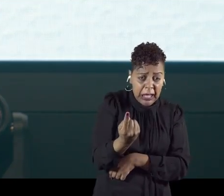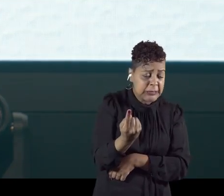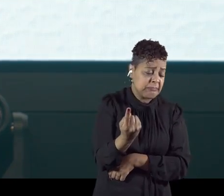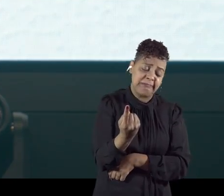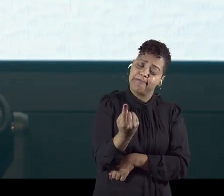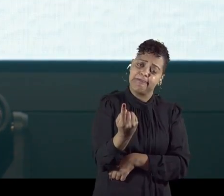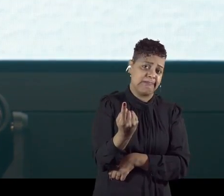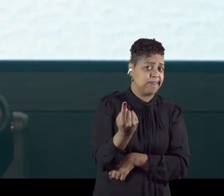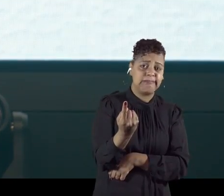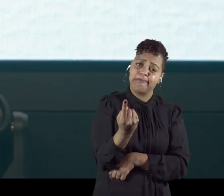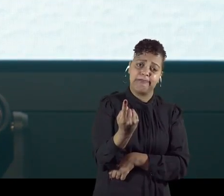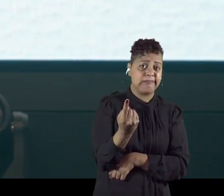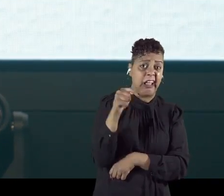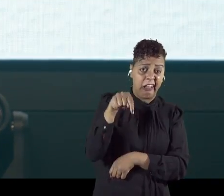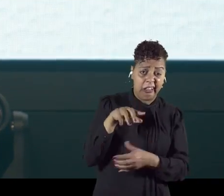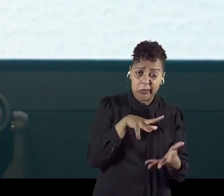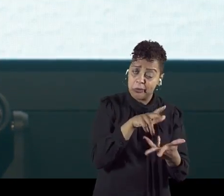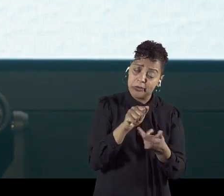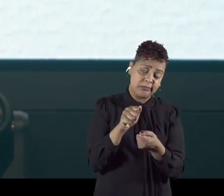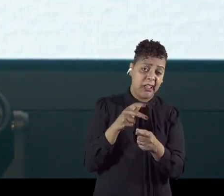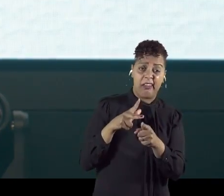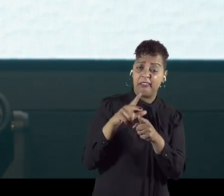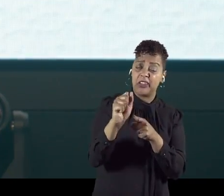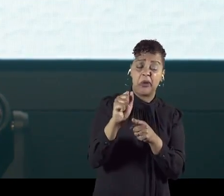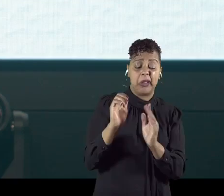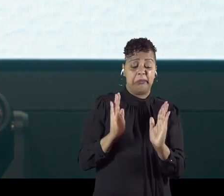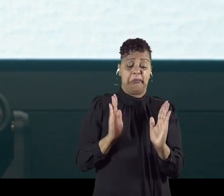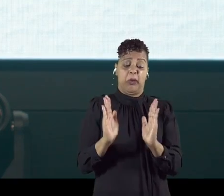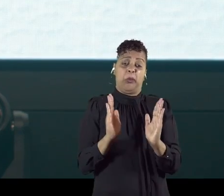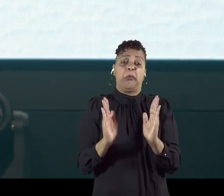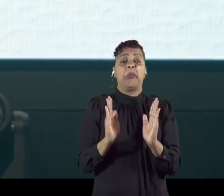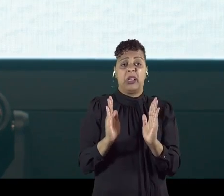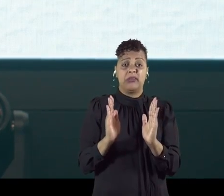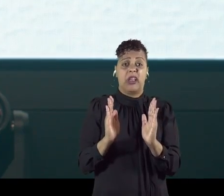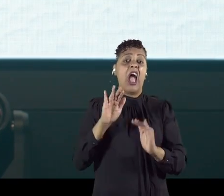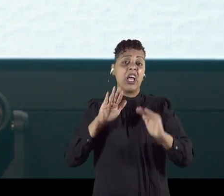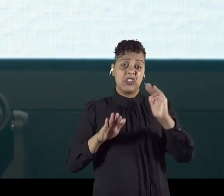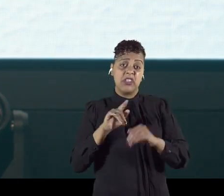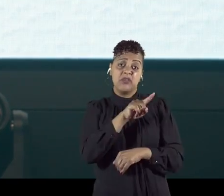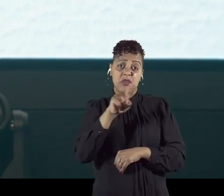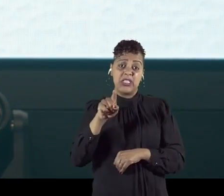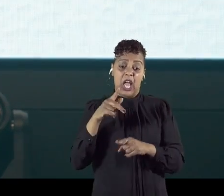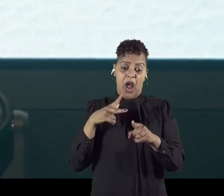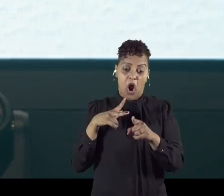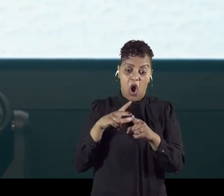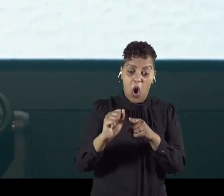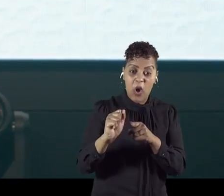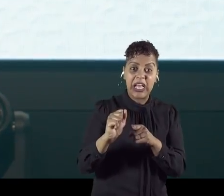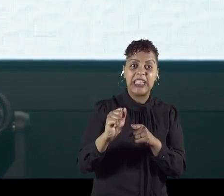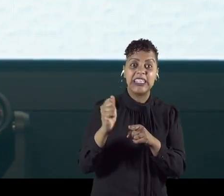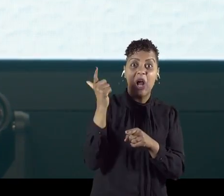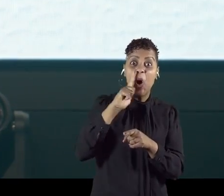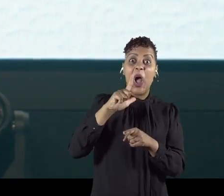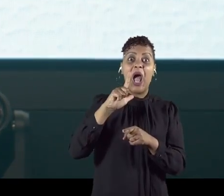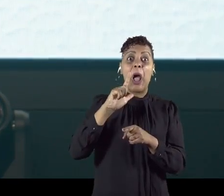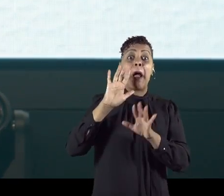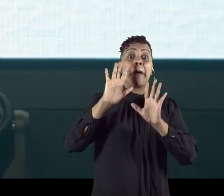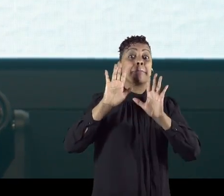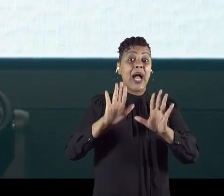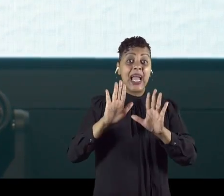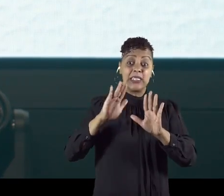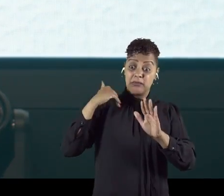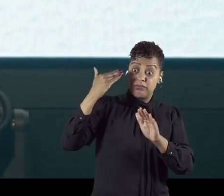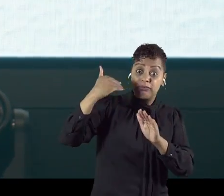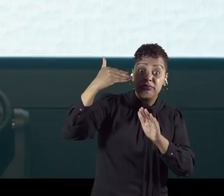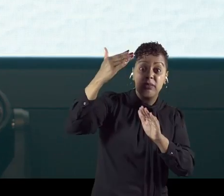a glória que você pode ter no momento ela pode ser esquecida o anos depois